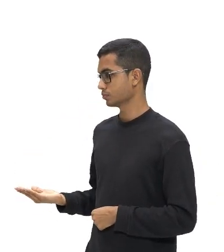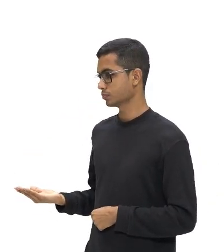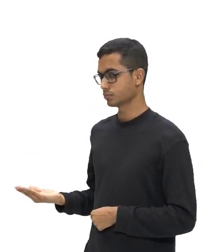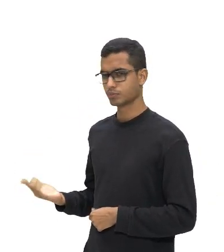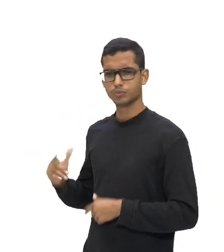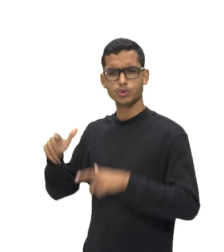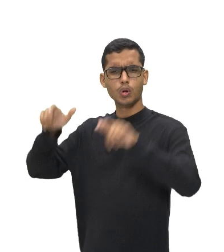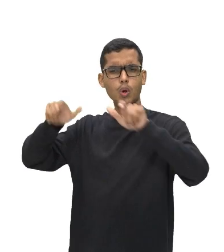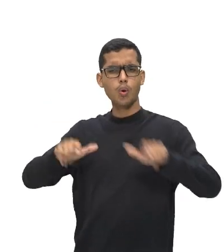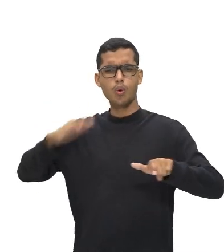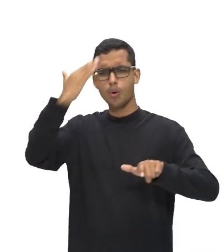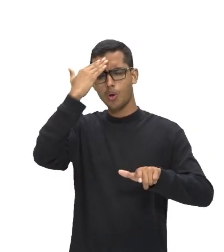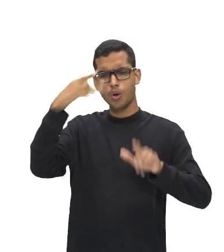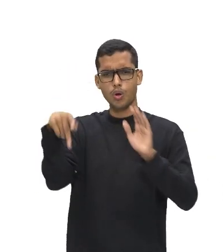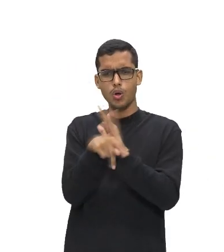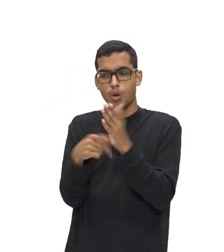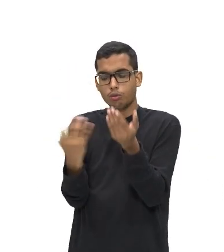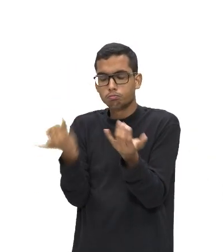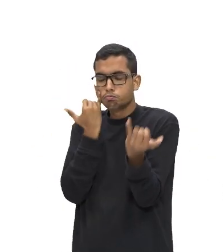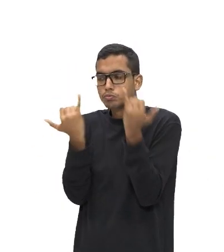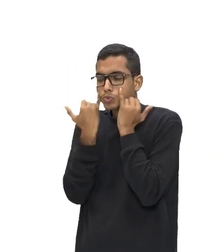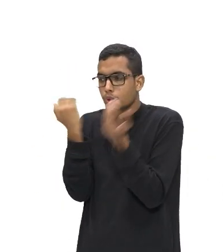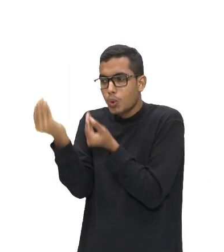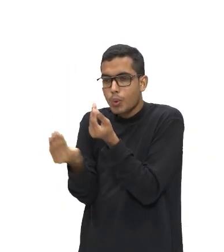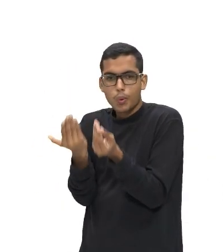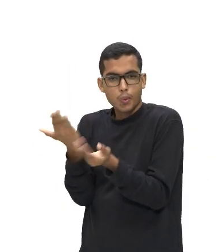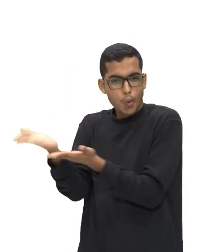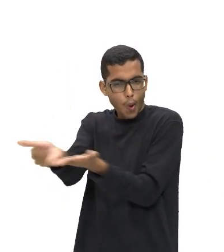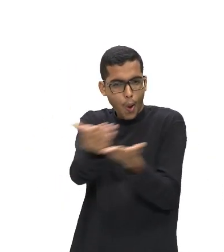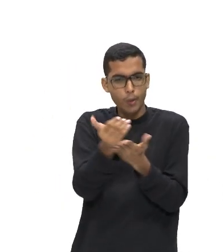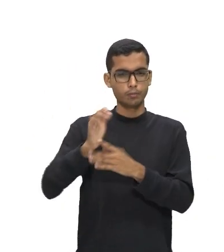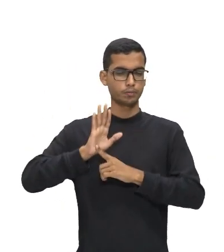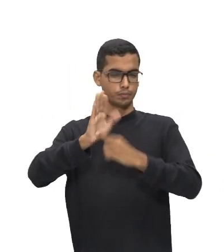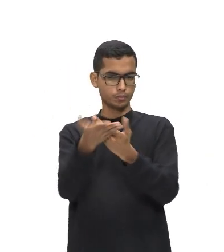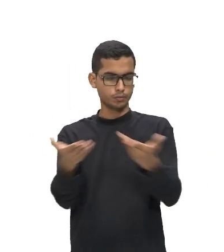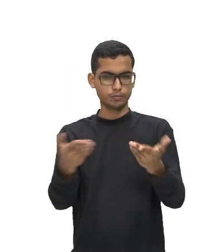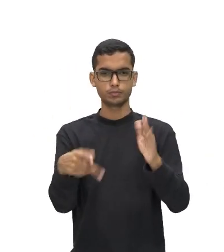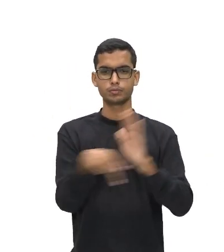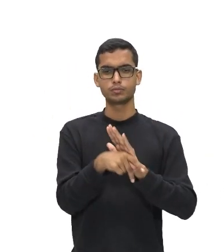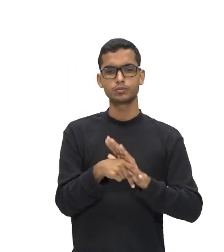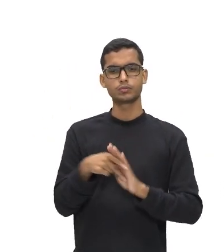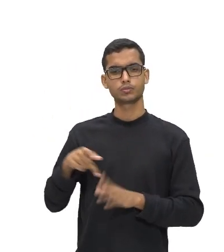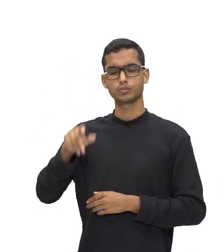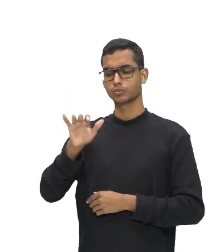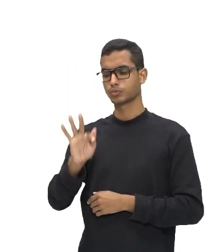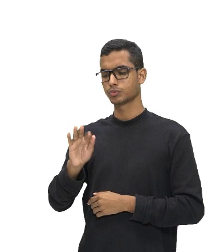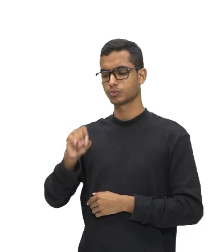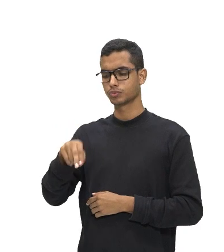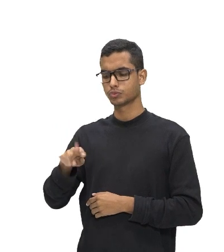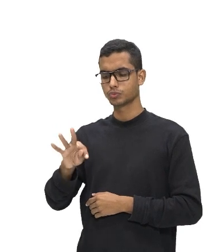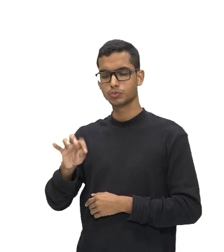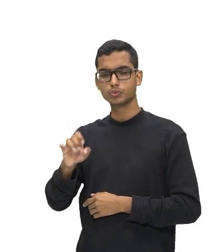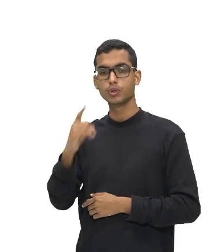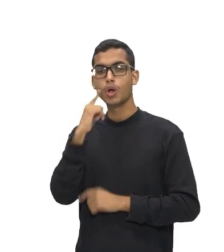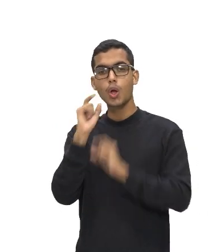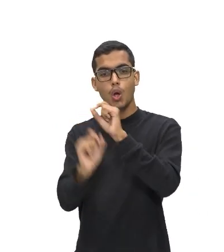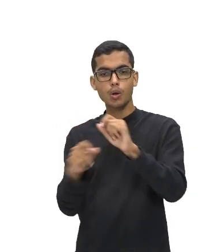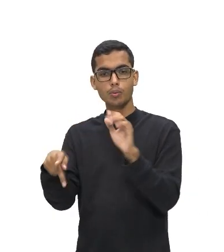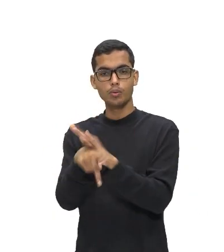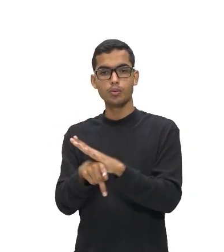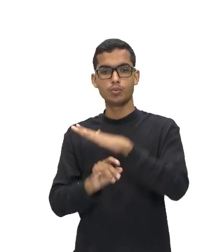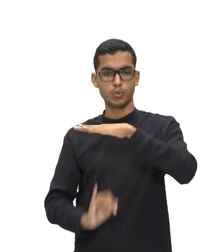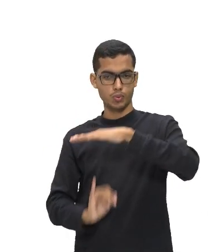vieram essas informações. Então, como está aí para vocês, a fonte do mapa é o IBGE. Quem é o IBGE?